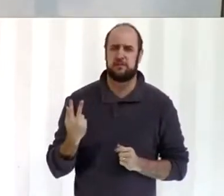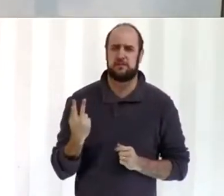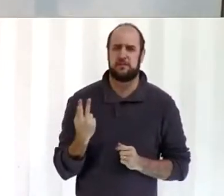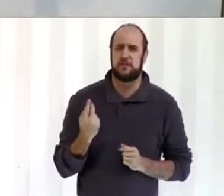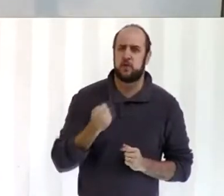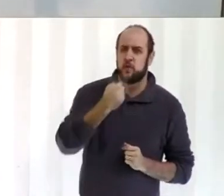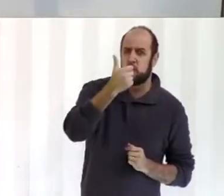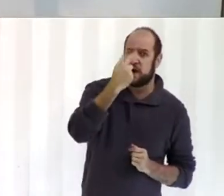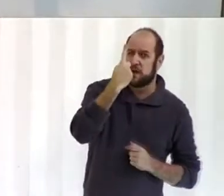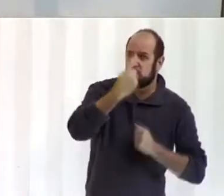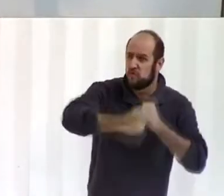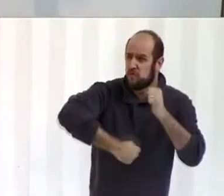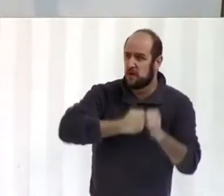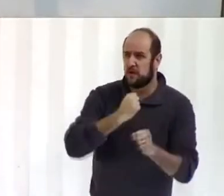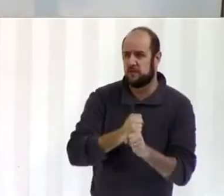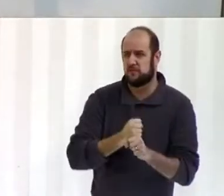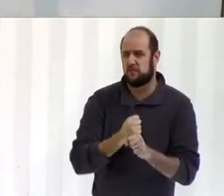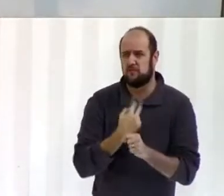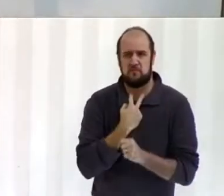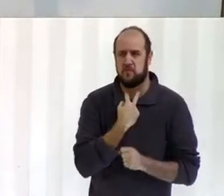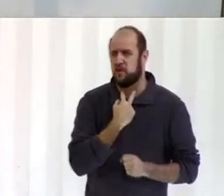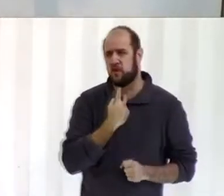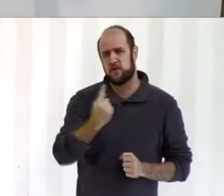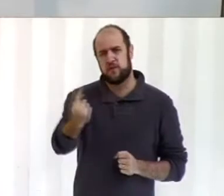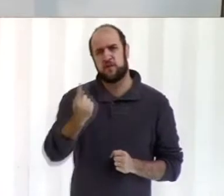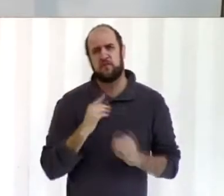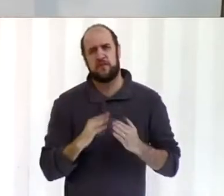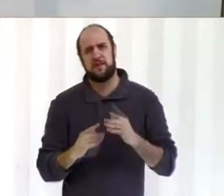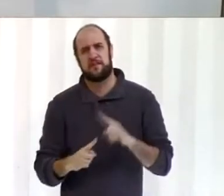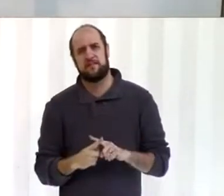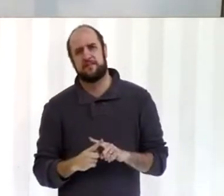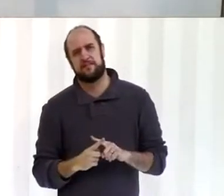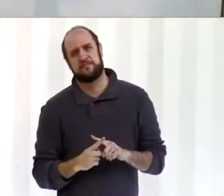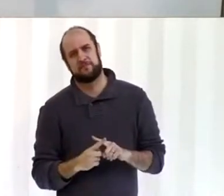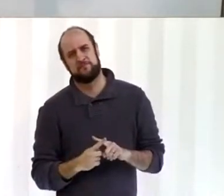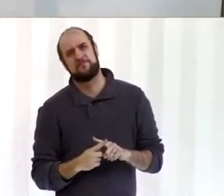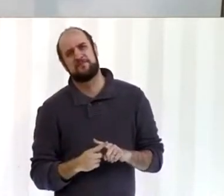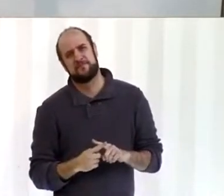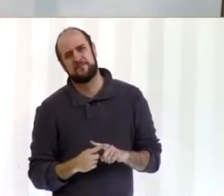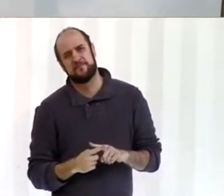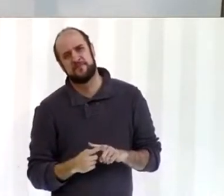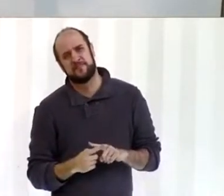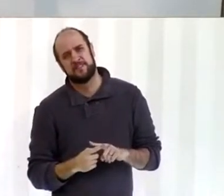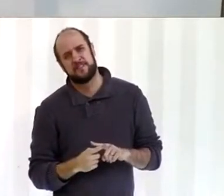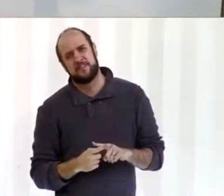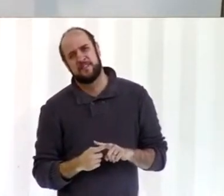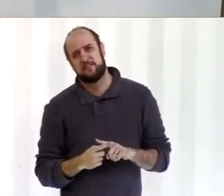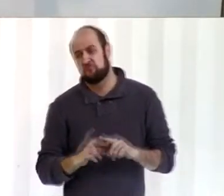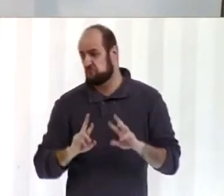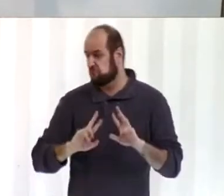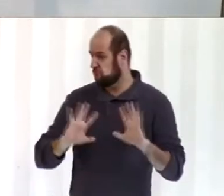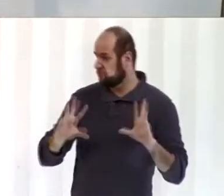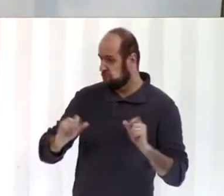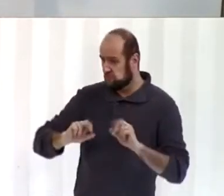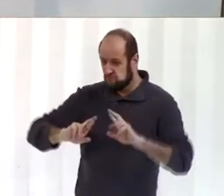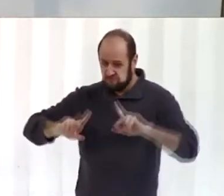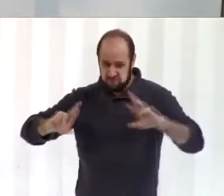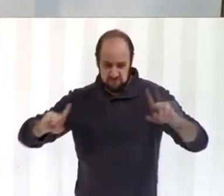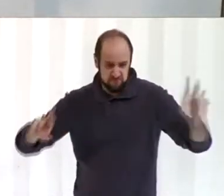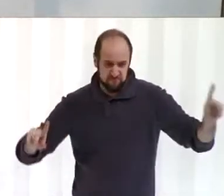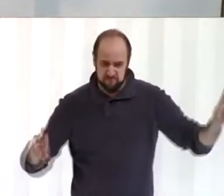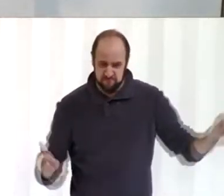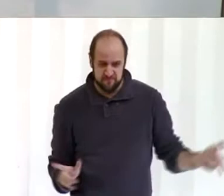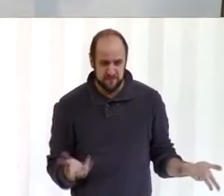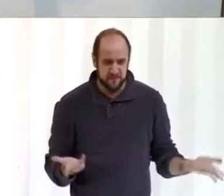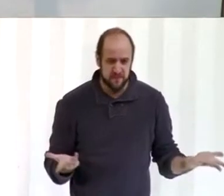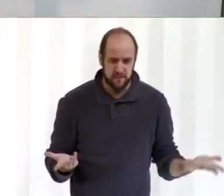ano sem vir à igreja, sem a normalidade, porque ainda não estamos na normalidade.